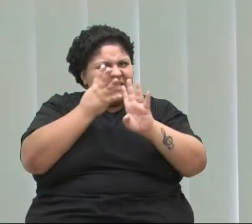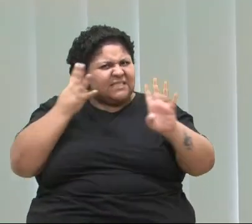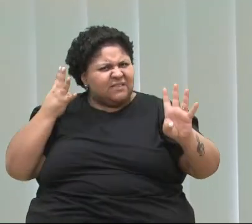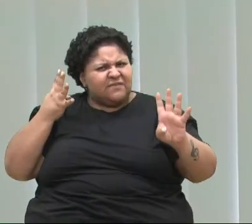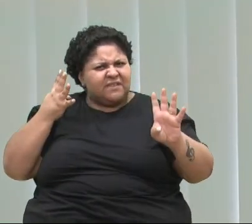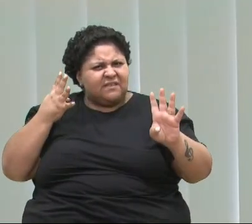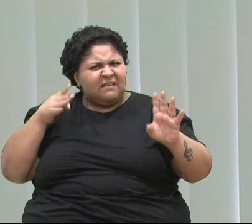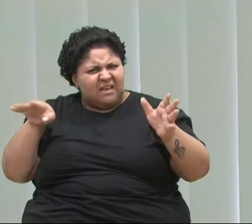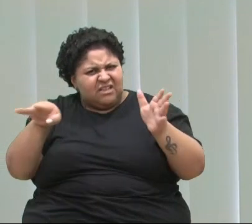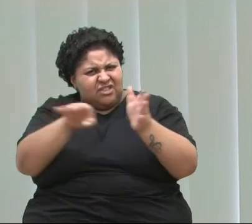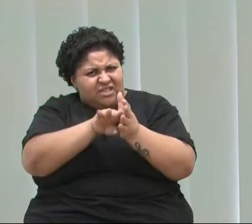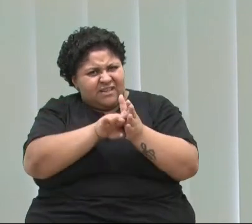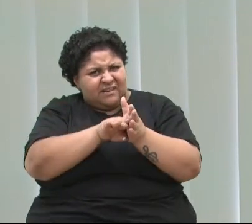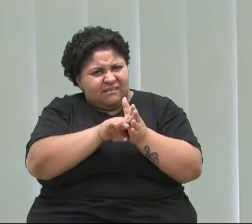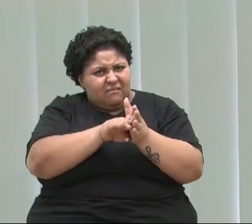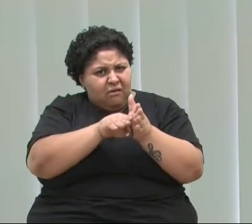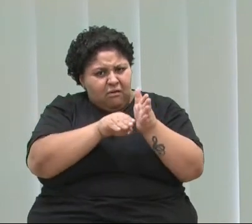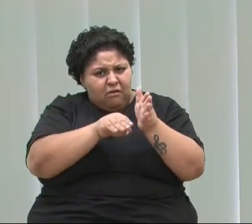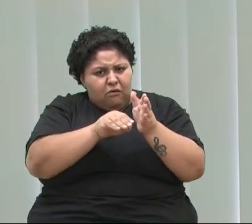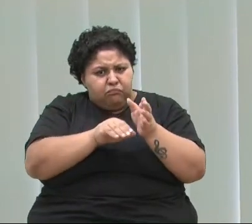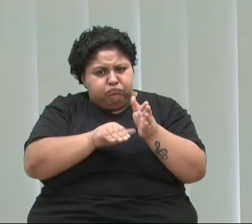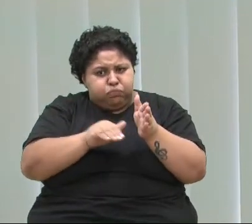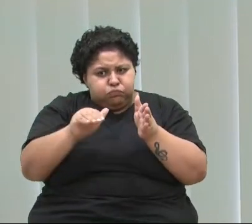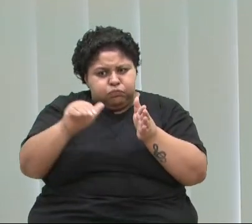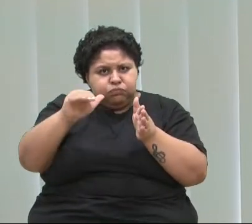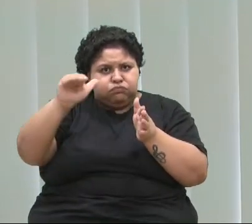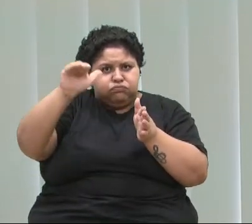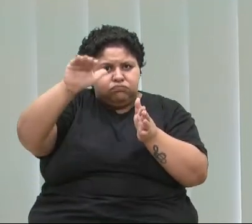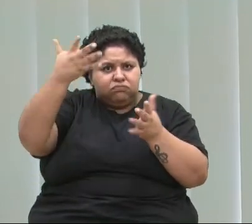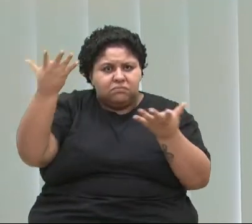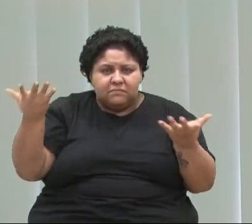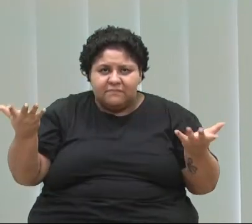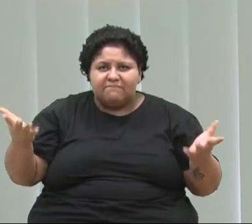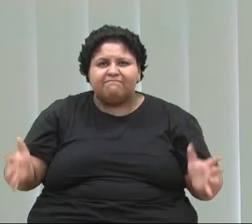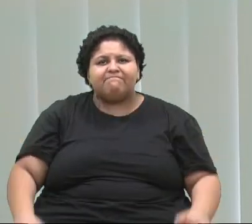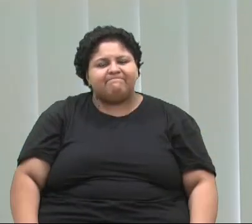esse quantitativo tão alto, sim?